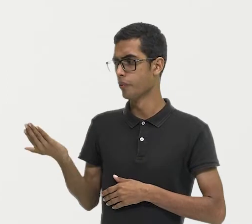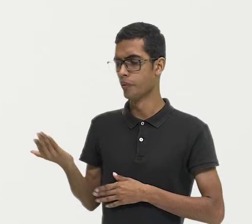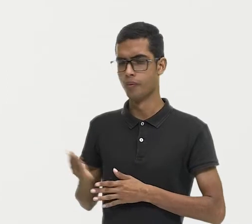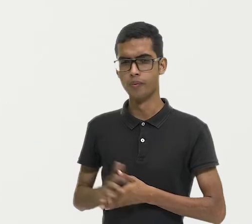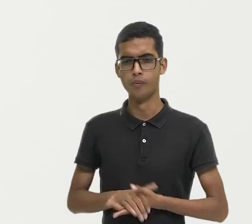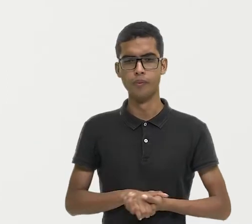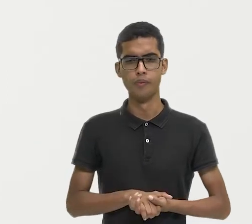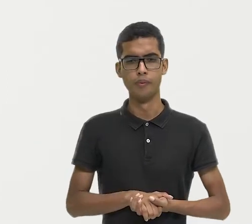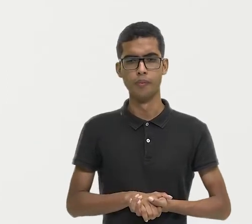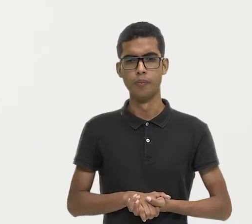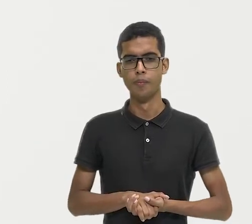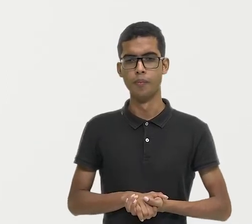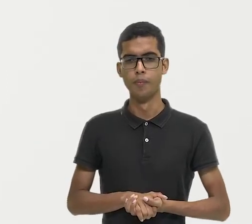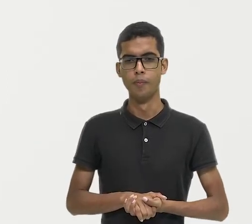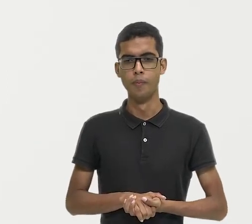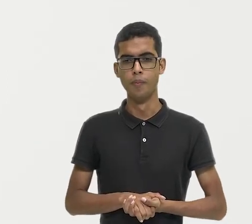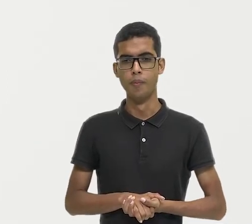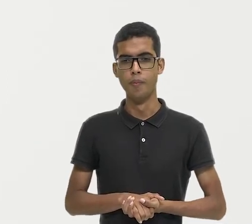circunferência. Gente,